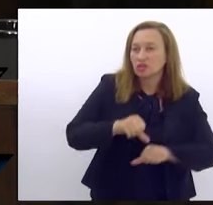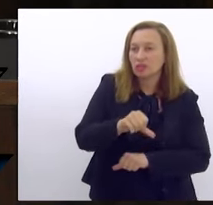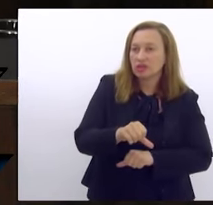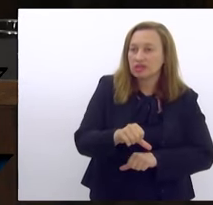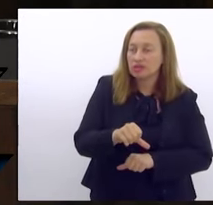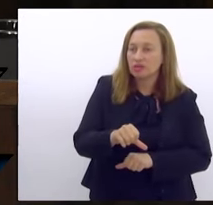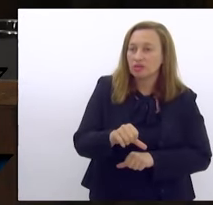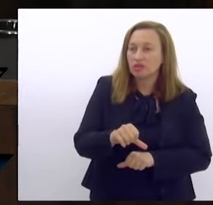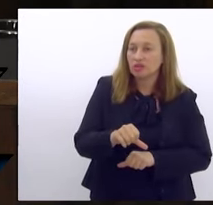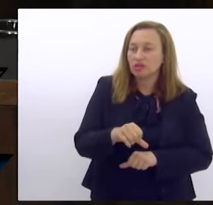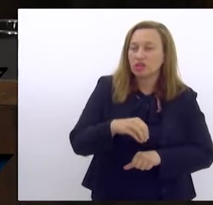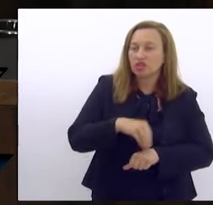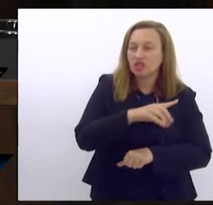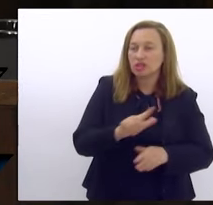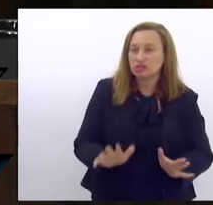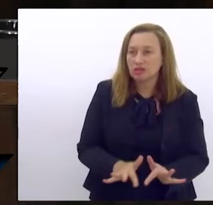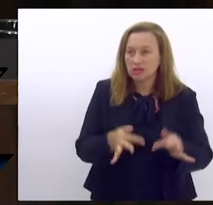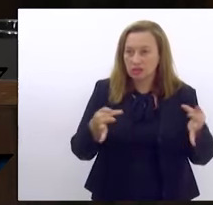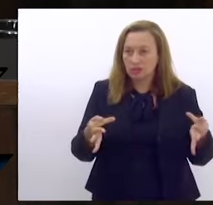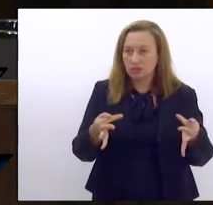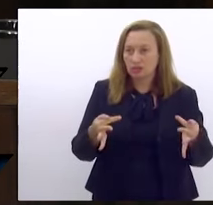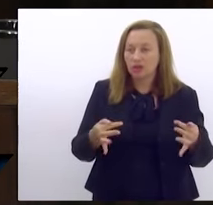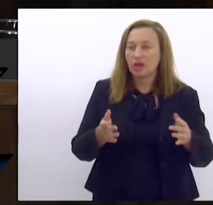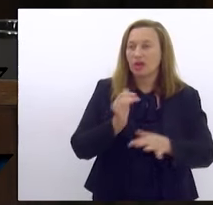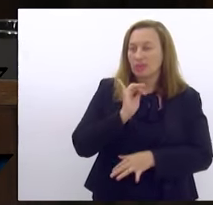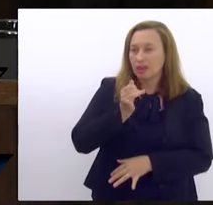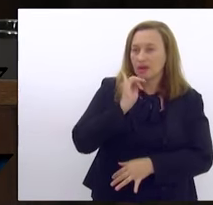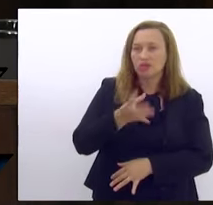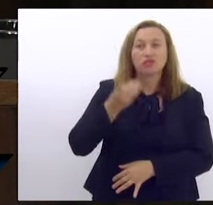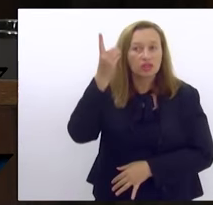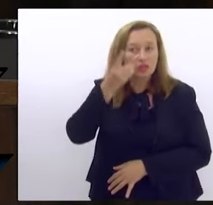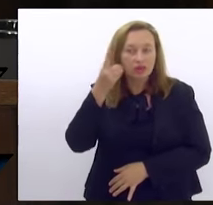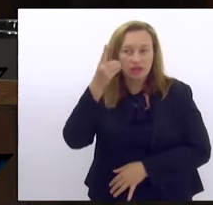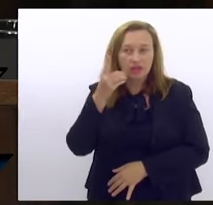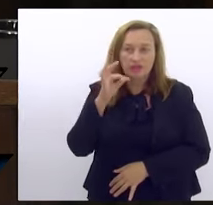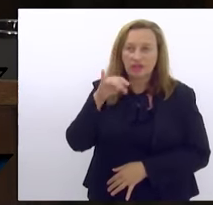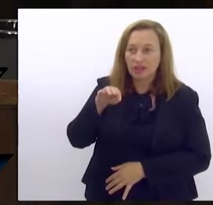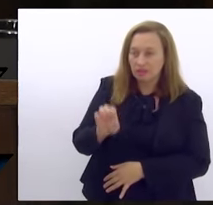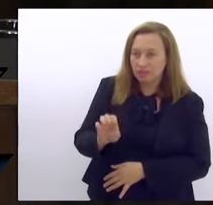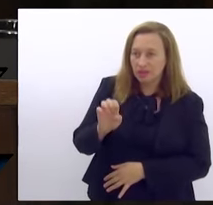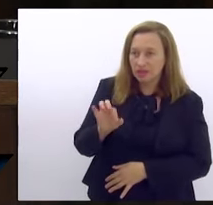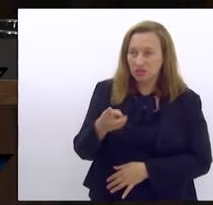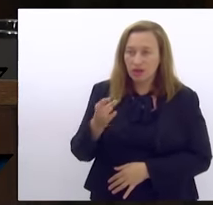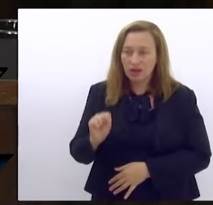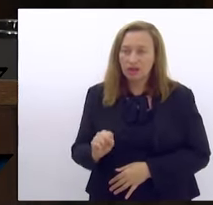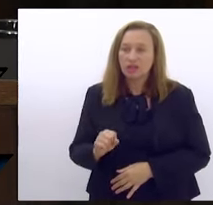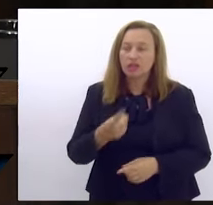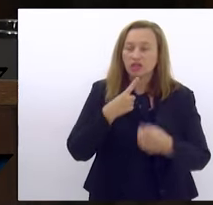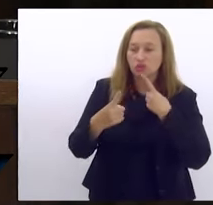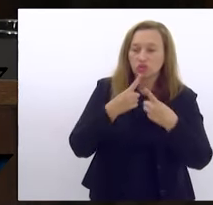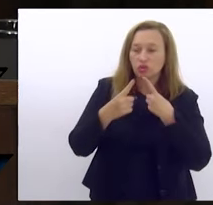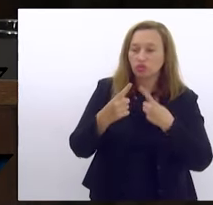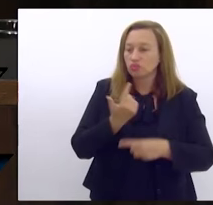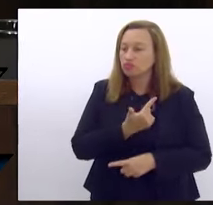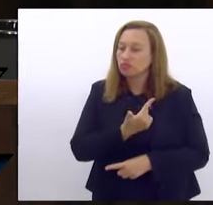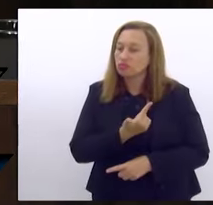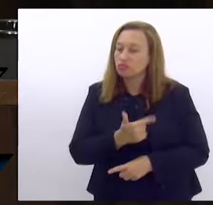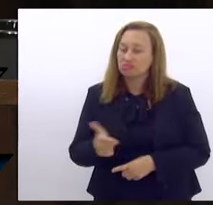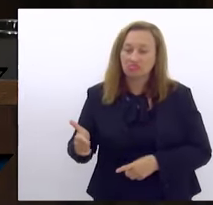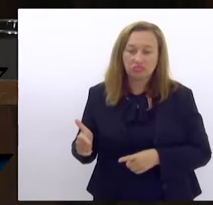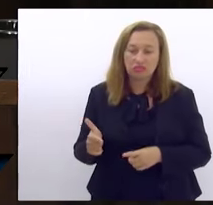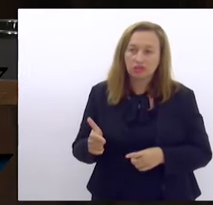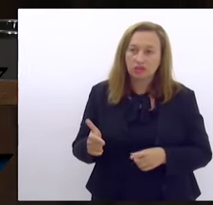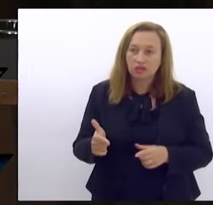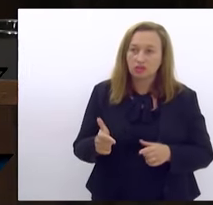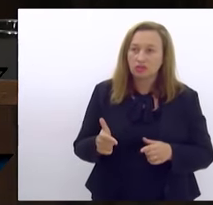transformação. Indicação simples. Relator, deputado Felipe Soares. Em discussão. Não havendo